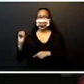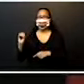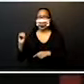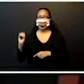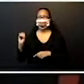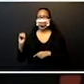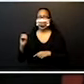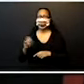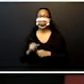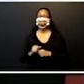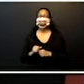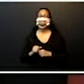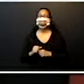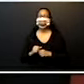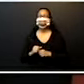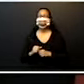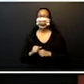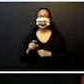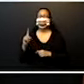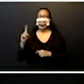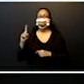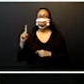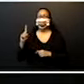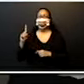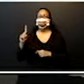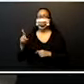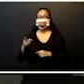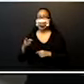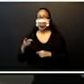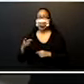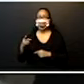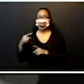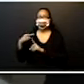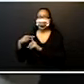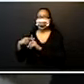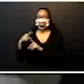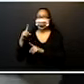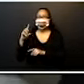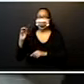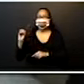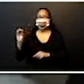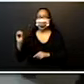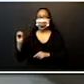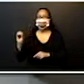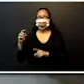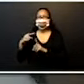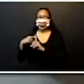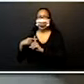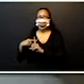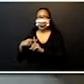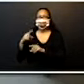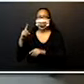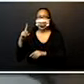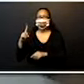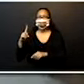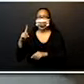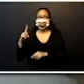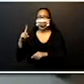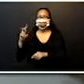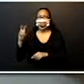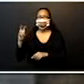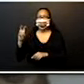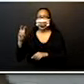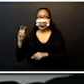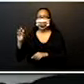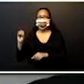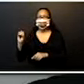conta. 1 vezes 1.000 dá 1.000 mais 100 mais